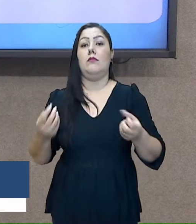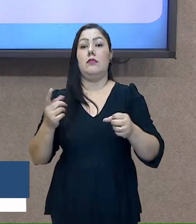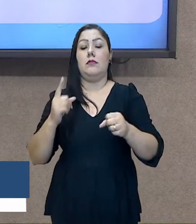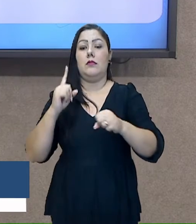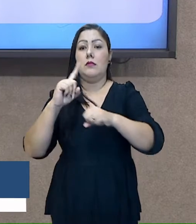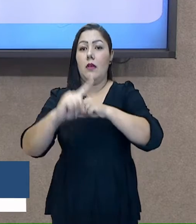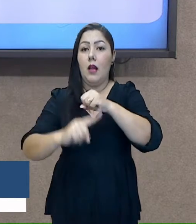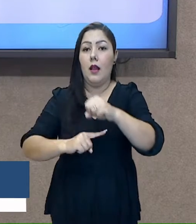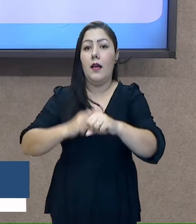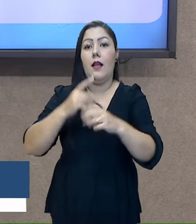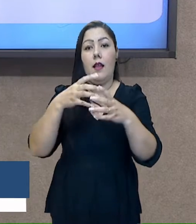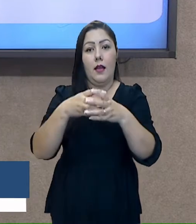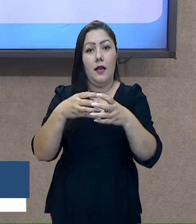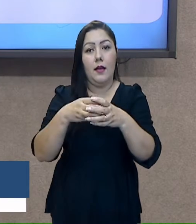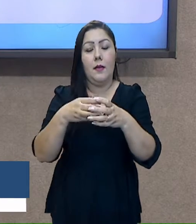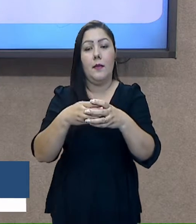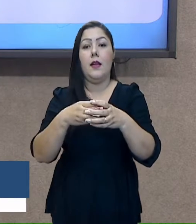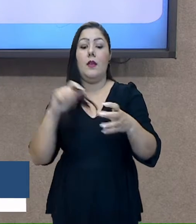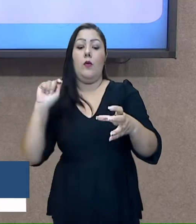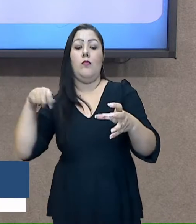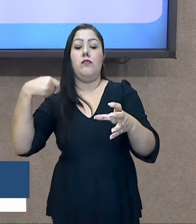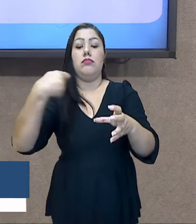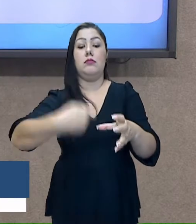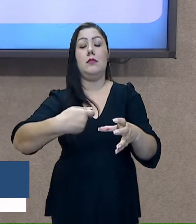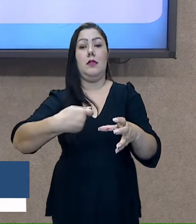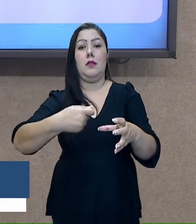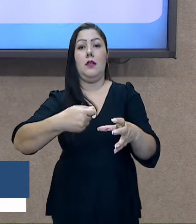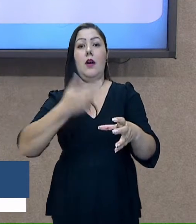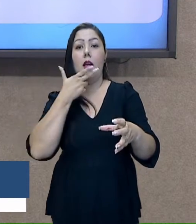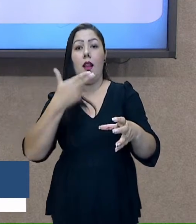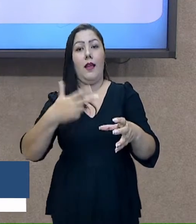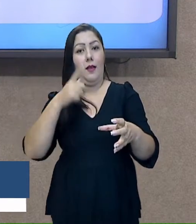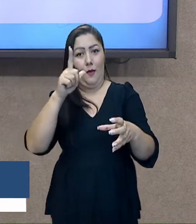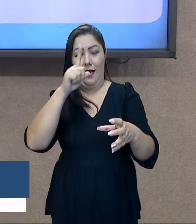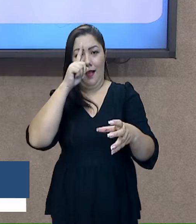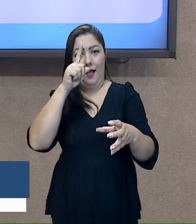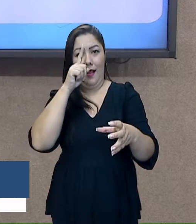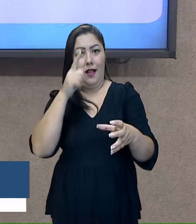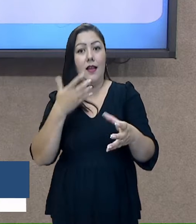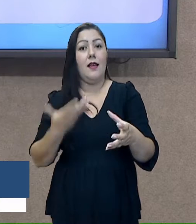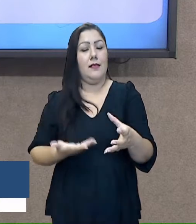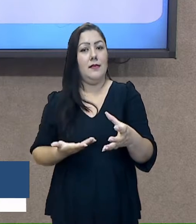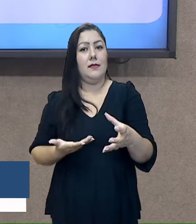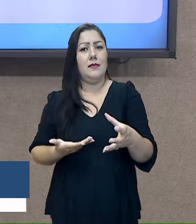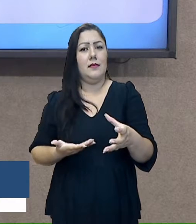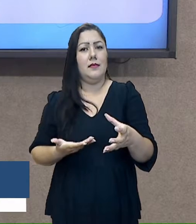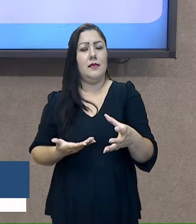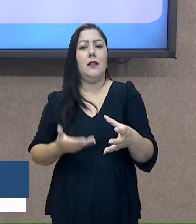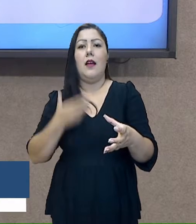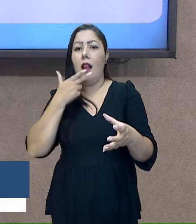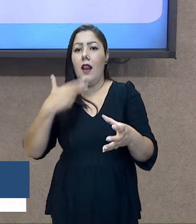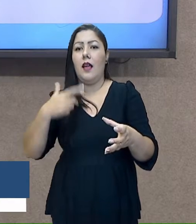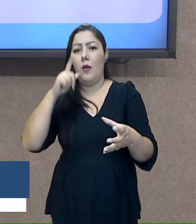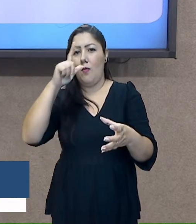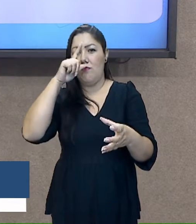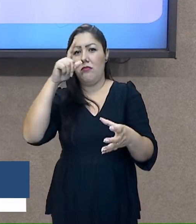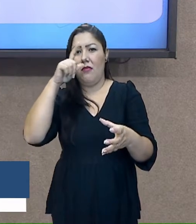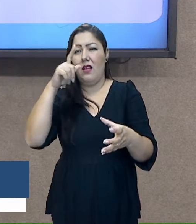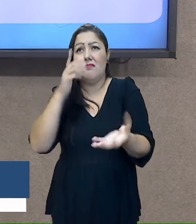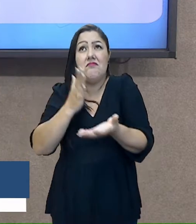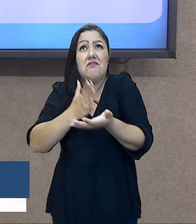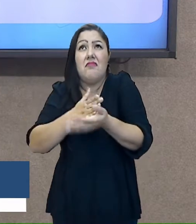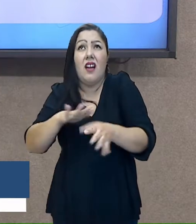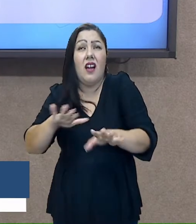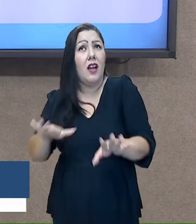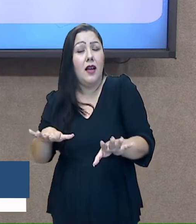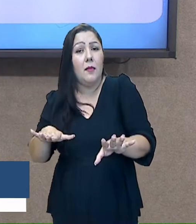em latim. E é interessante porque, sendo o latim uma língua morta, ela não